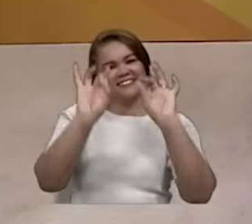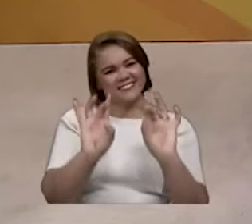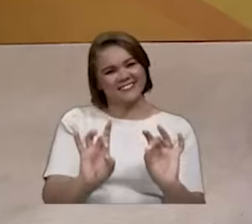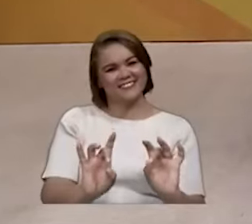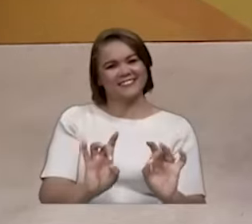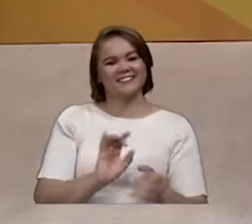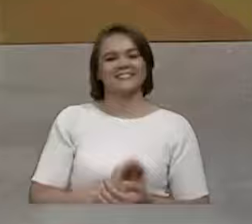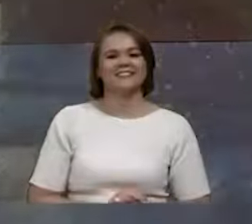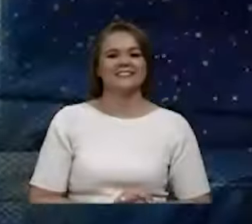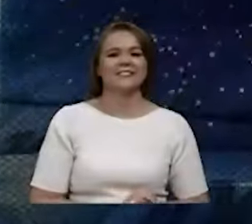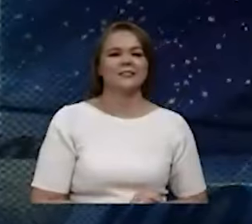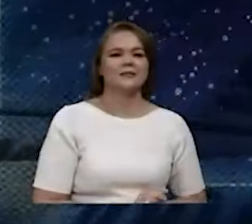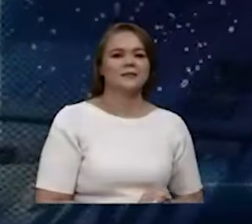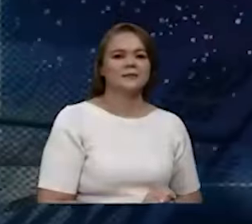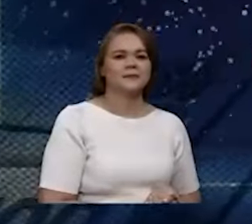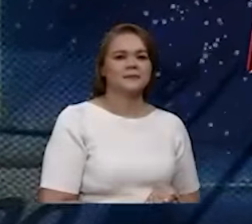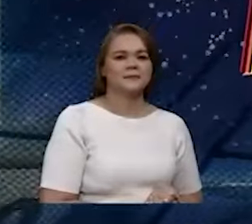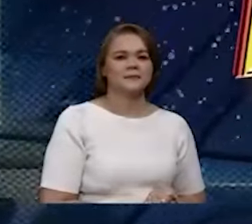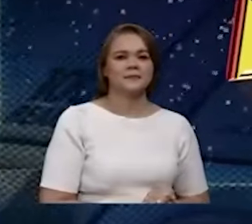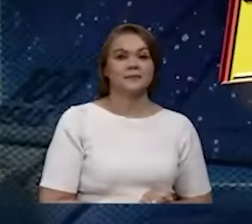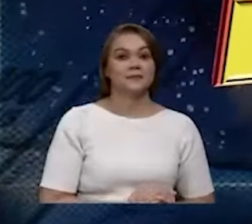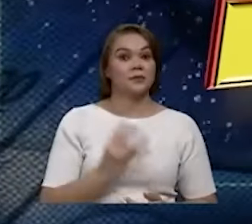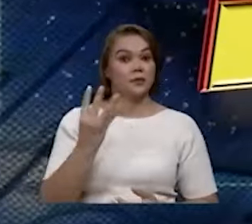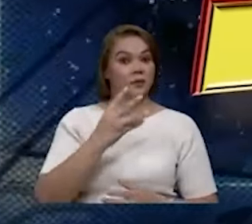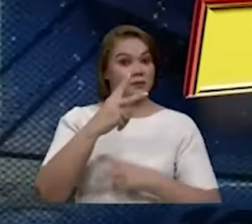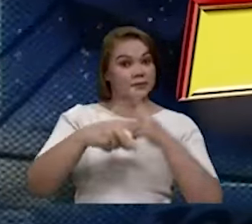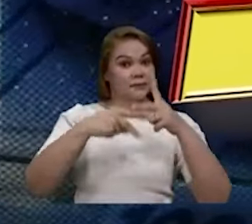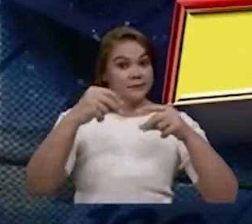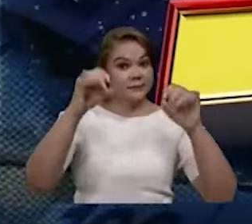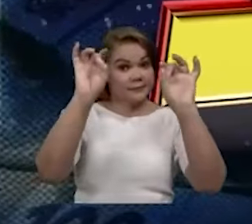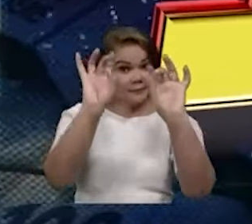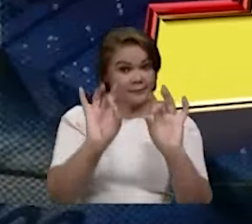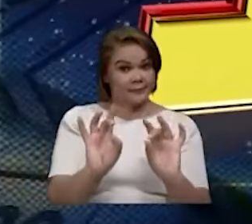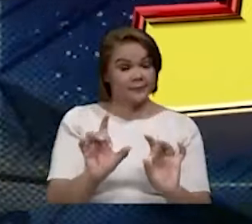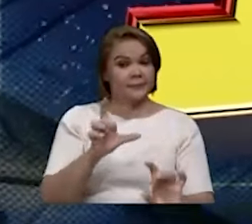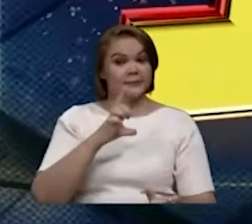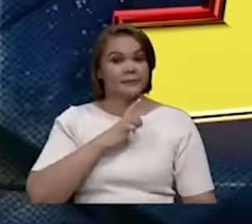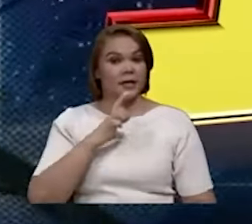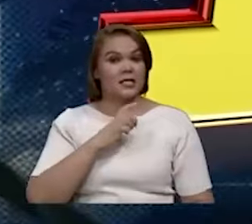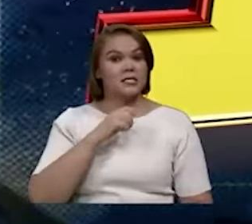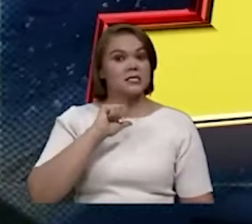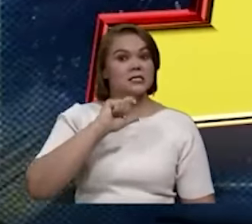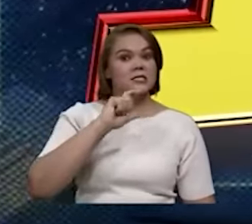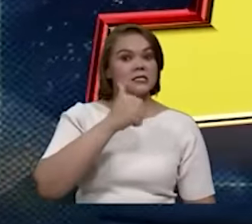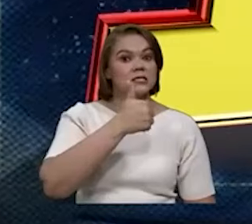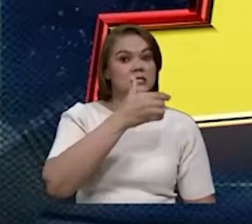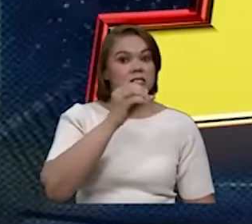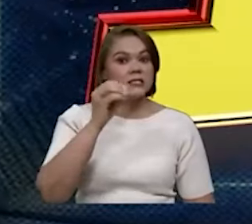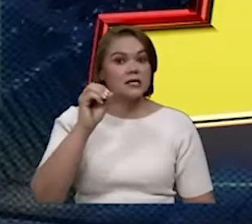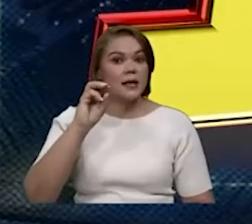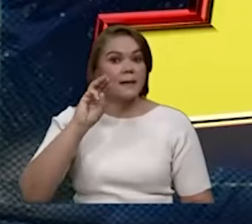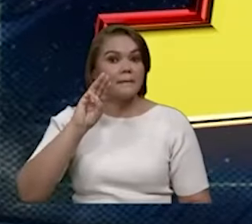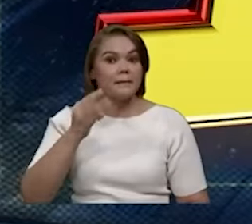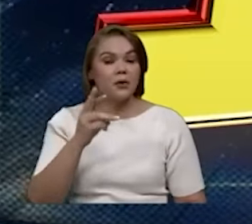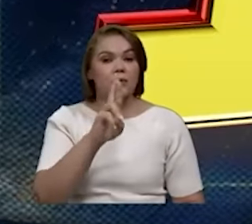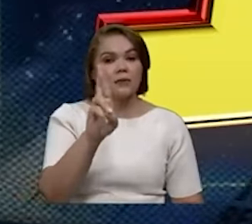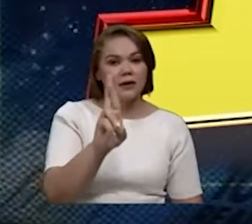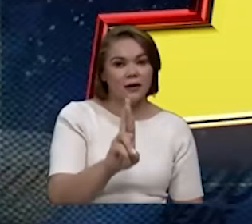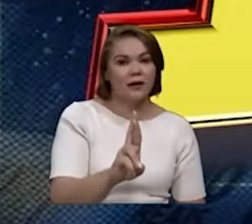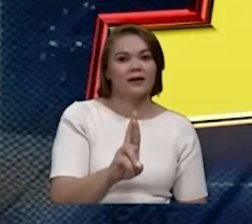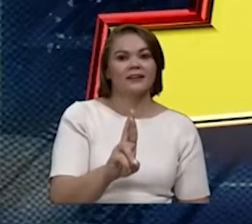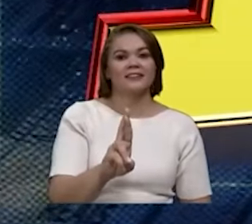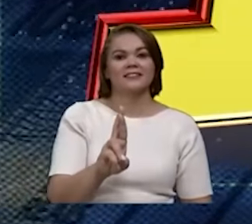especial! No quarto prêmio especial tem 100 mil reais! 100